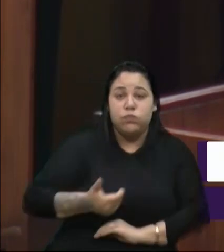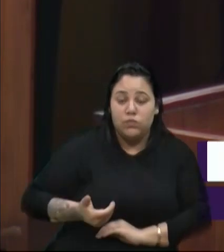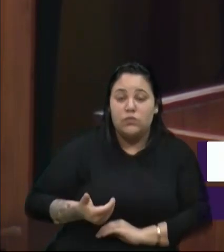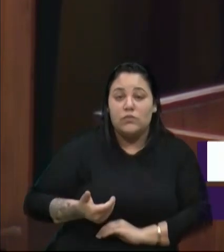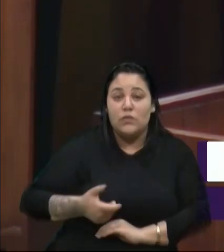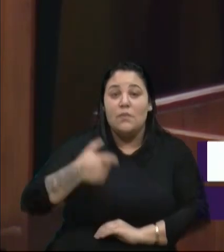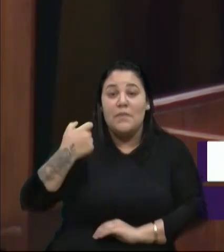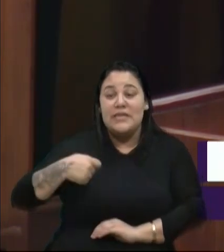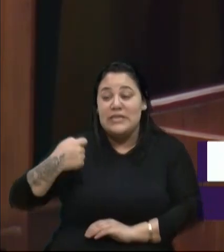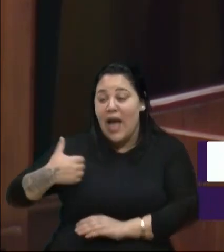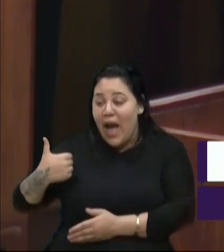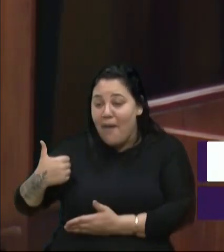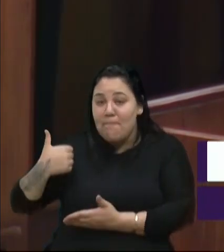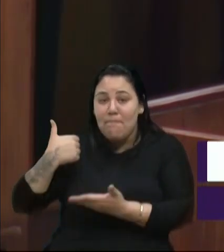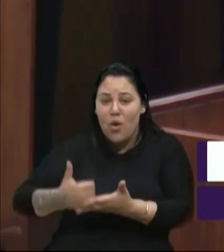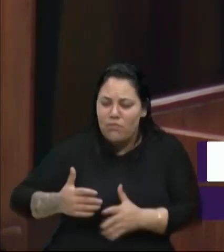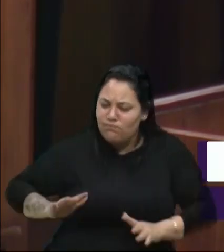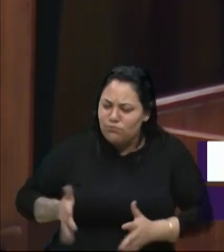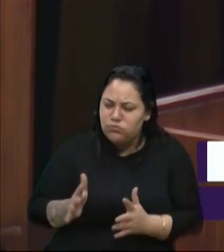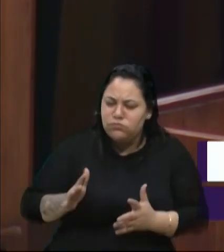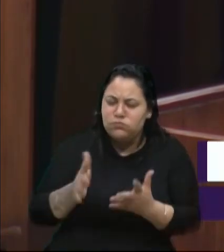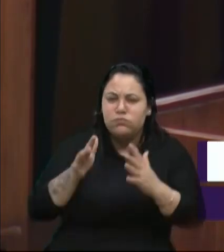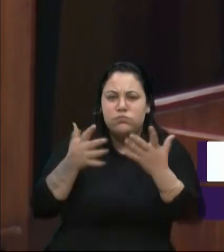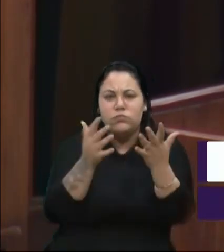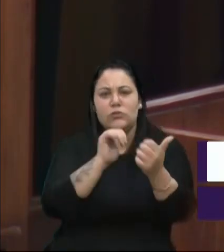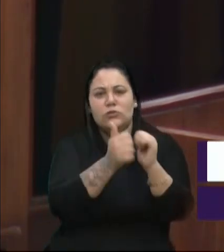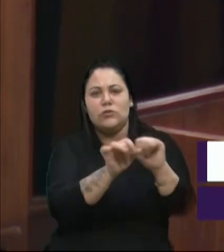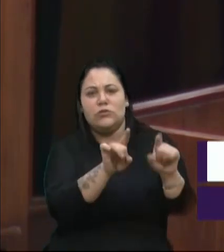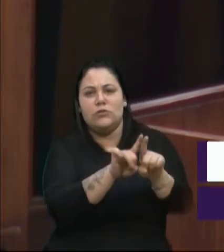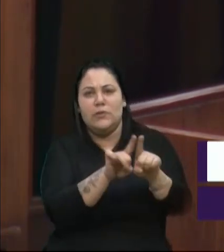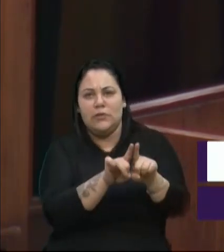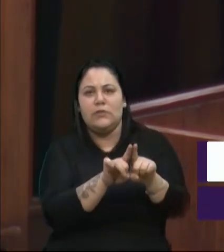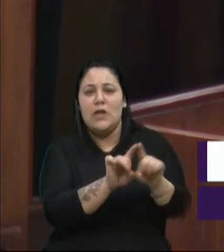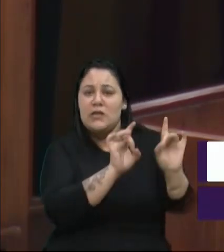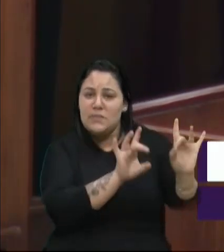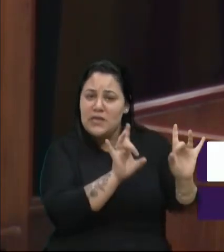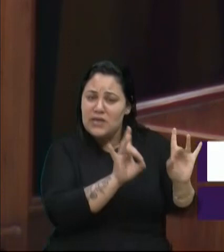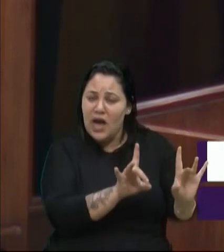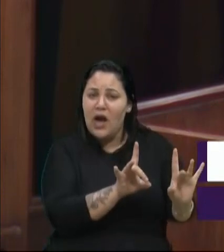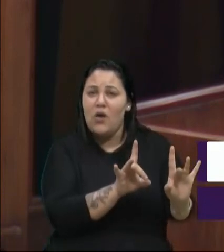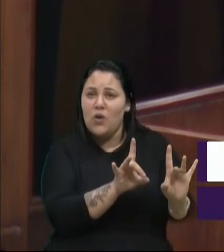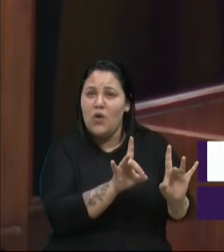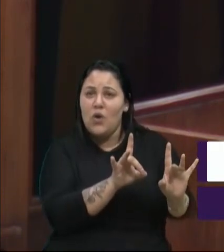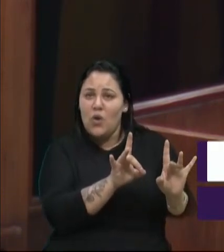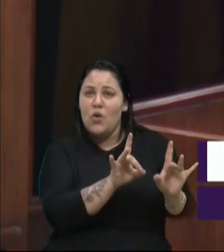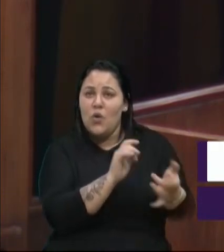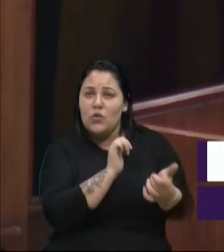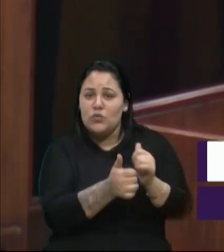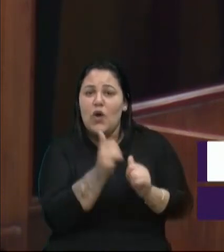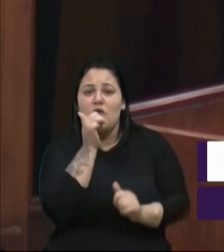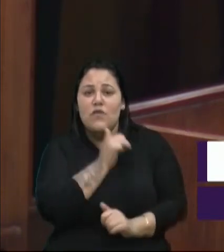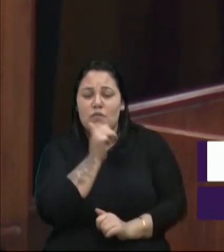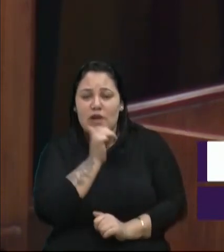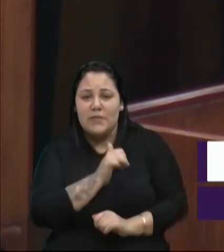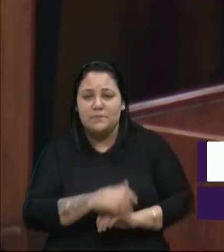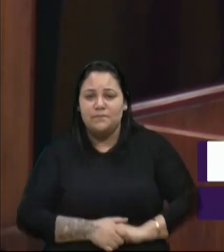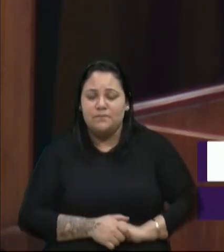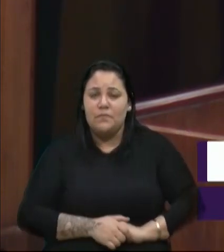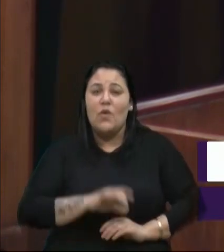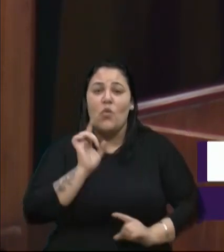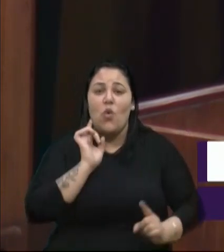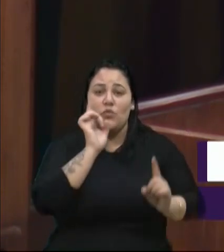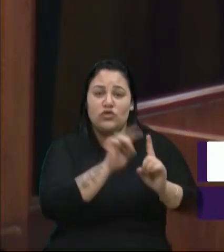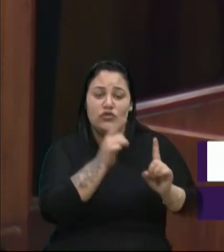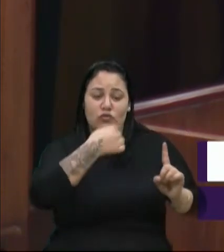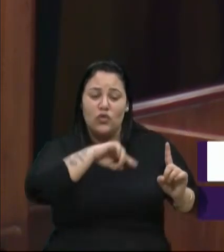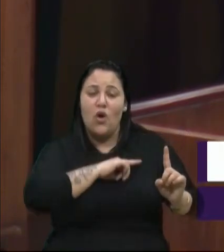um apoiador e incentivador do esporte, em especial do esporte feminino. Com intuito, o